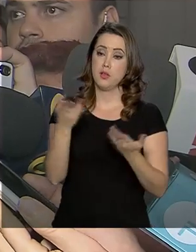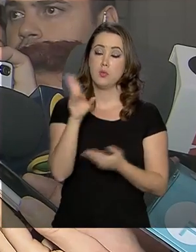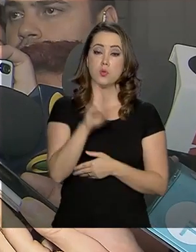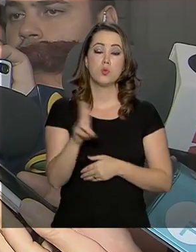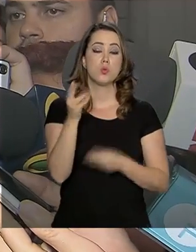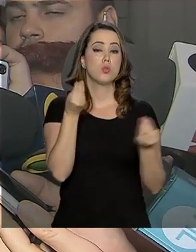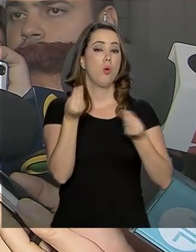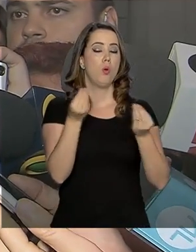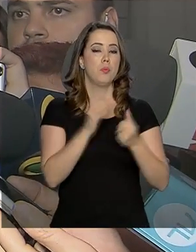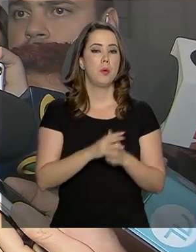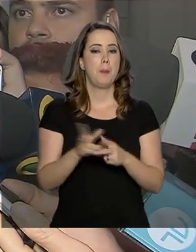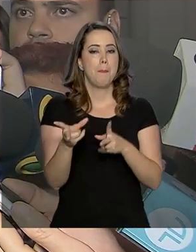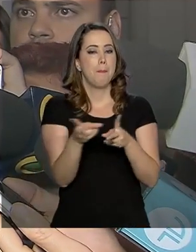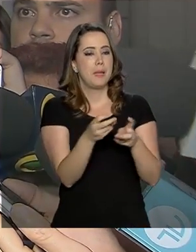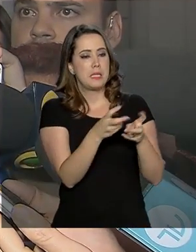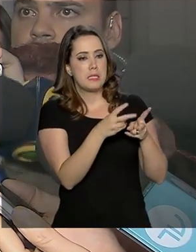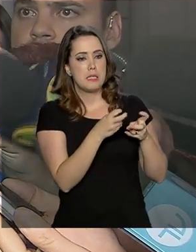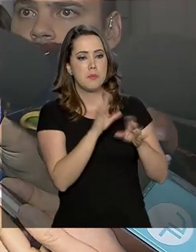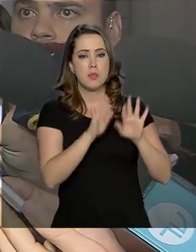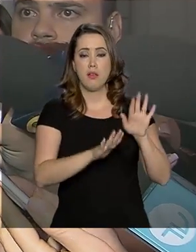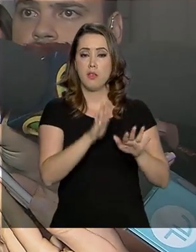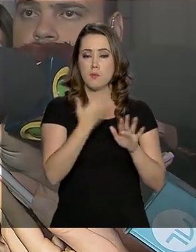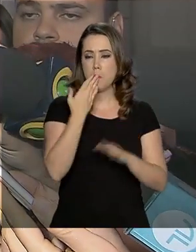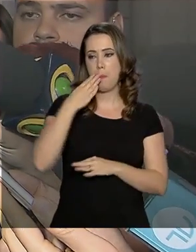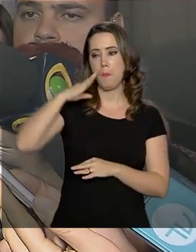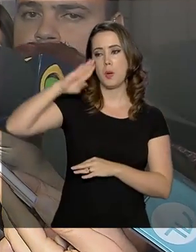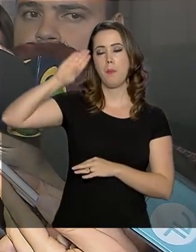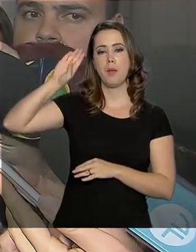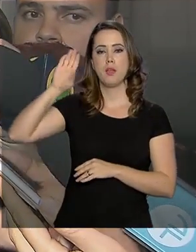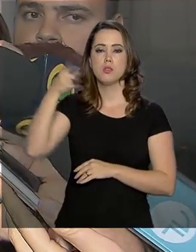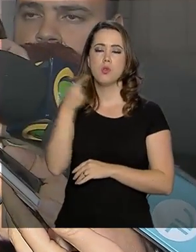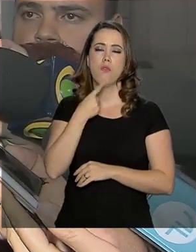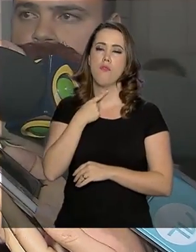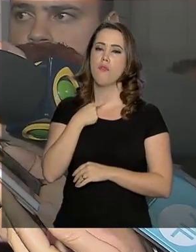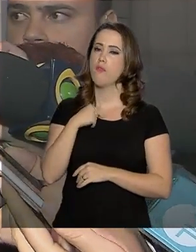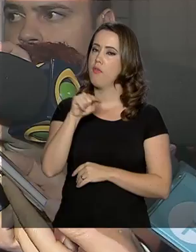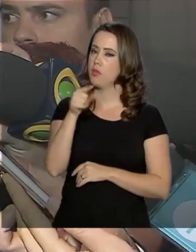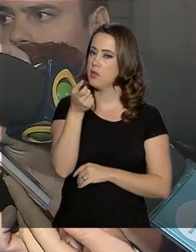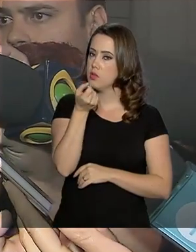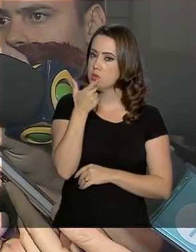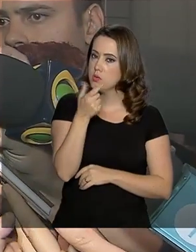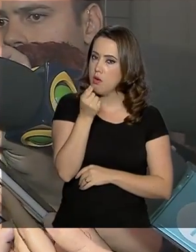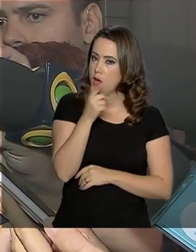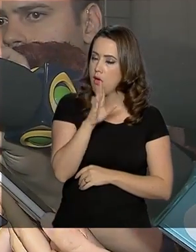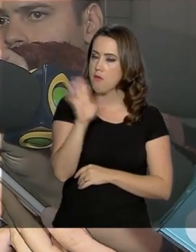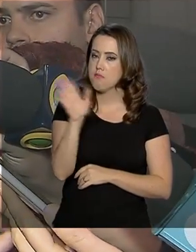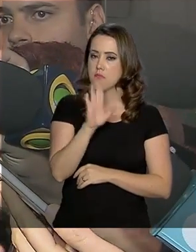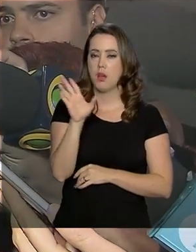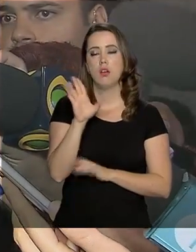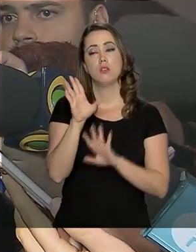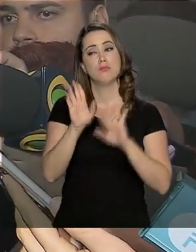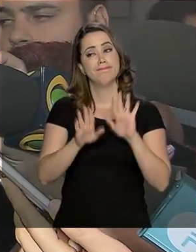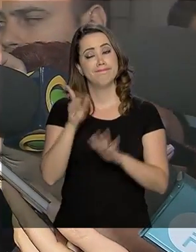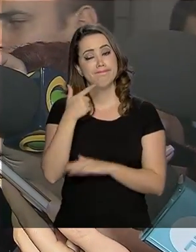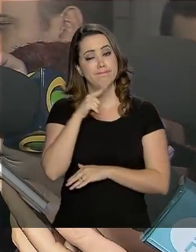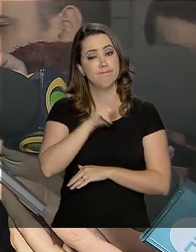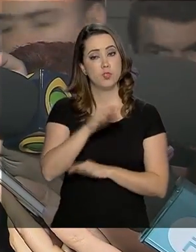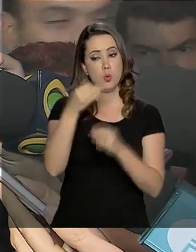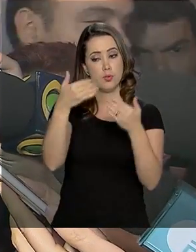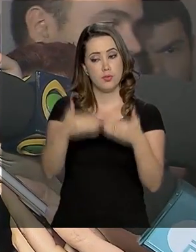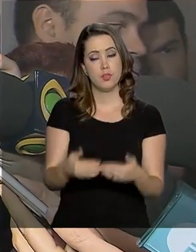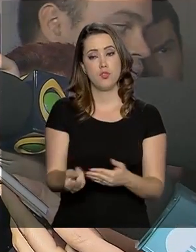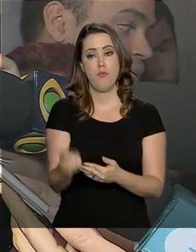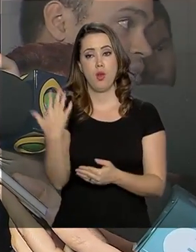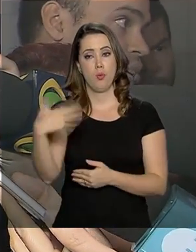a perceberam que algumas promessas ou intenções dos medicamentos não se concretizavam frente